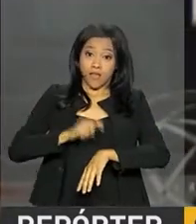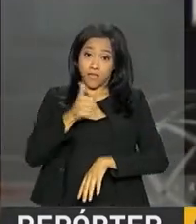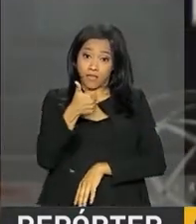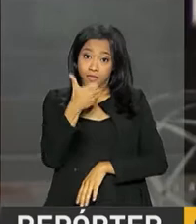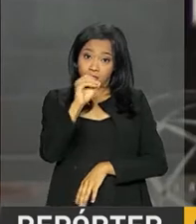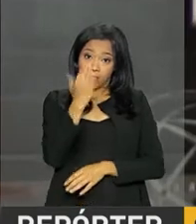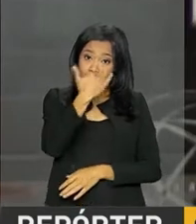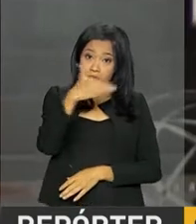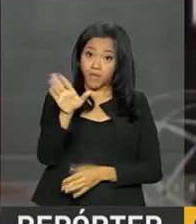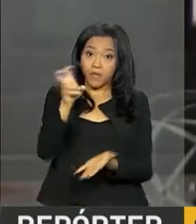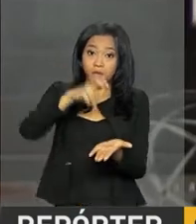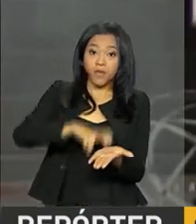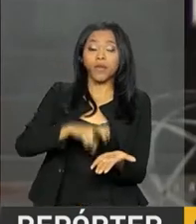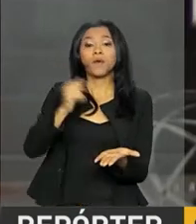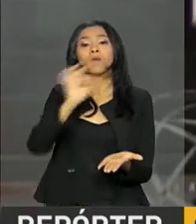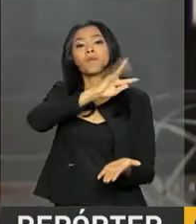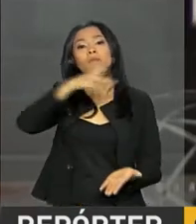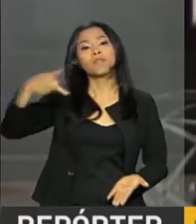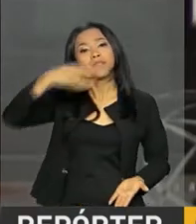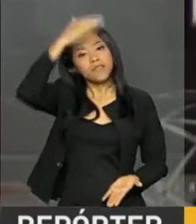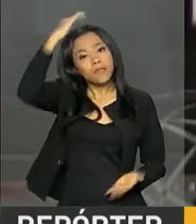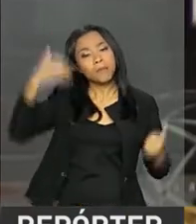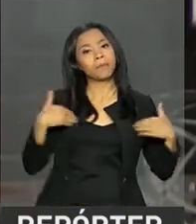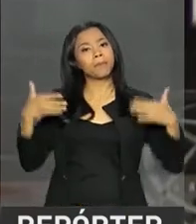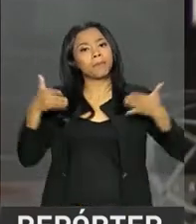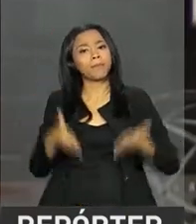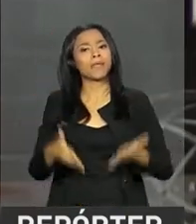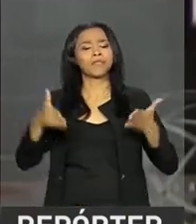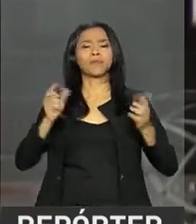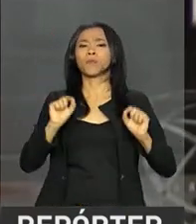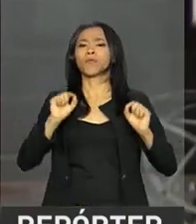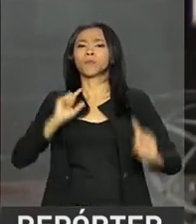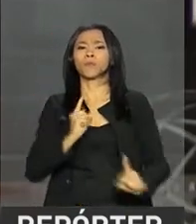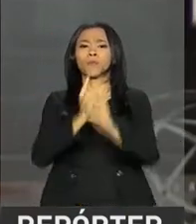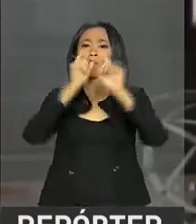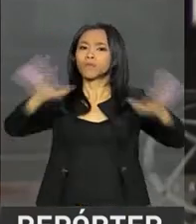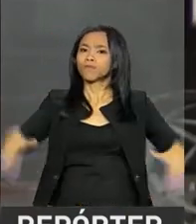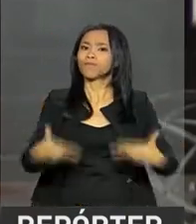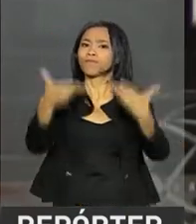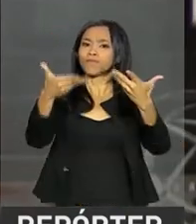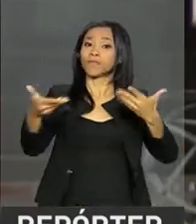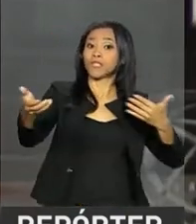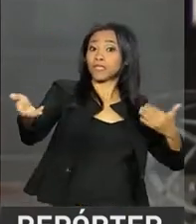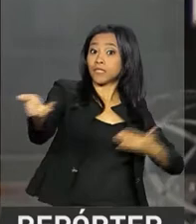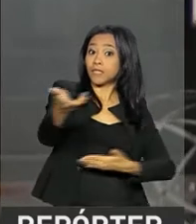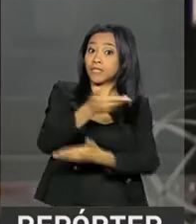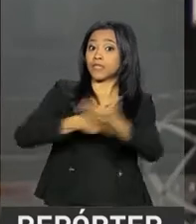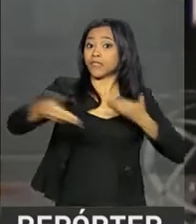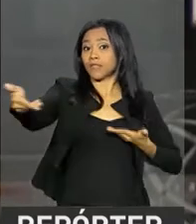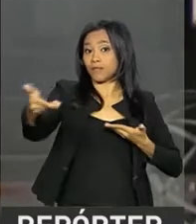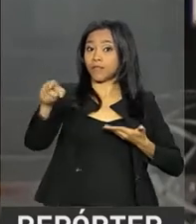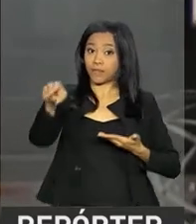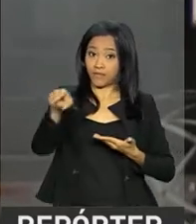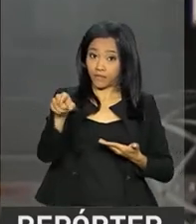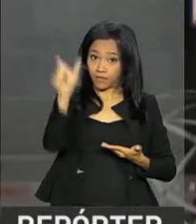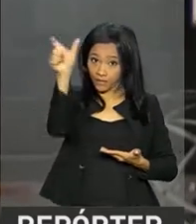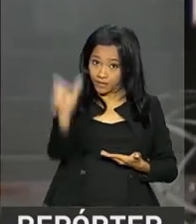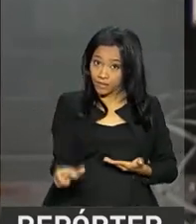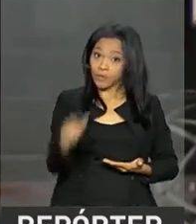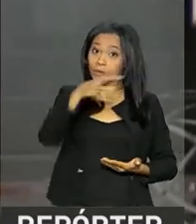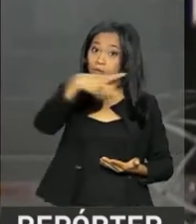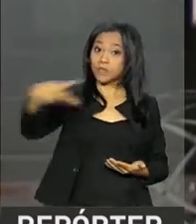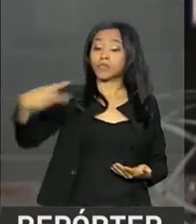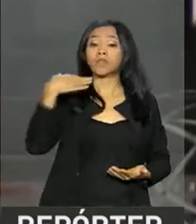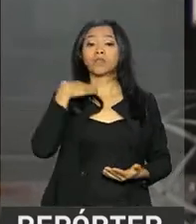10h30 da manhã, o presidente Michel Temer participa da cerimônia de transmissão do cargo de presidente do BNDES no Rio de